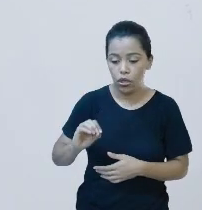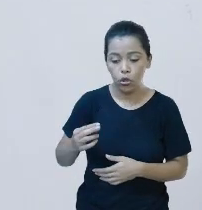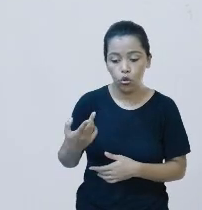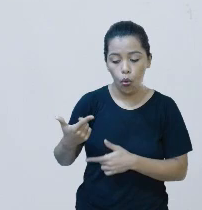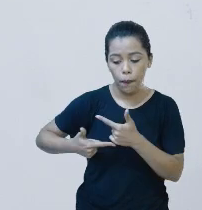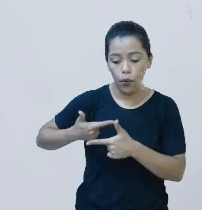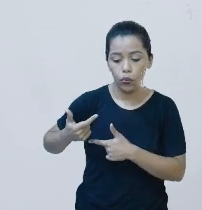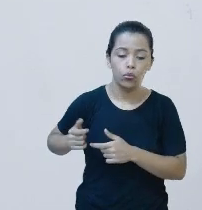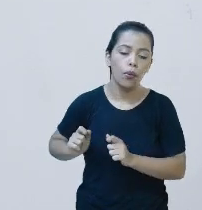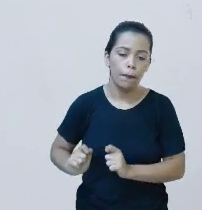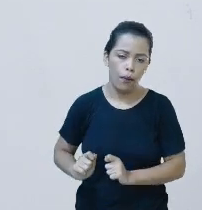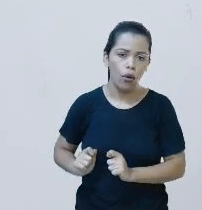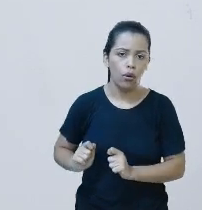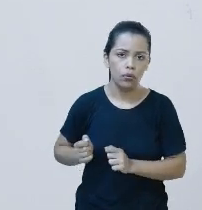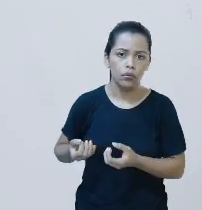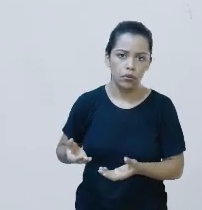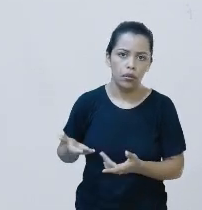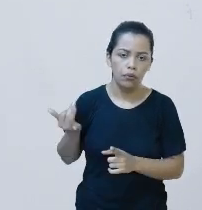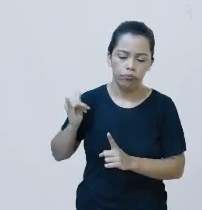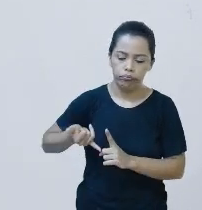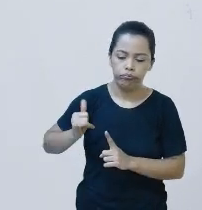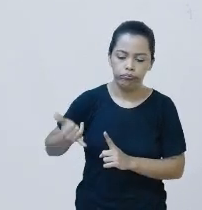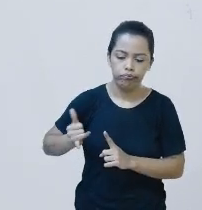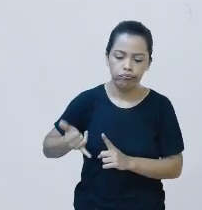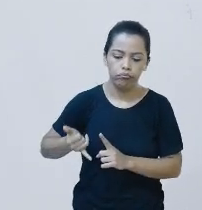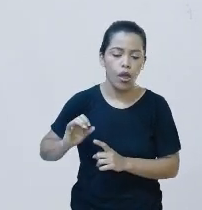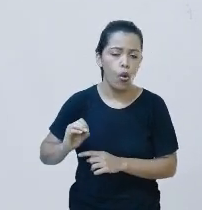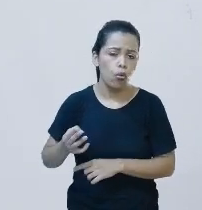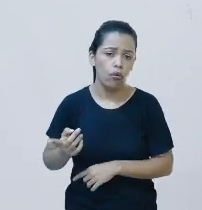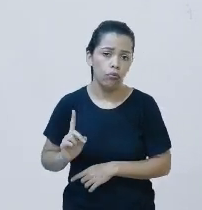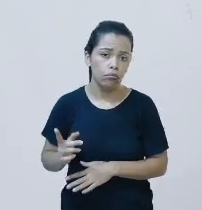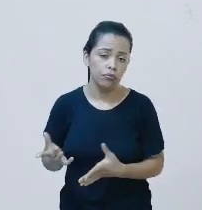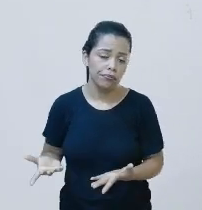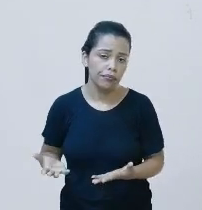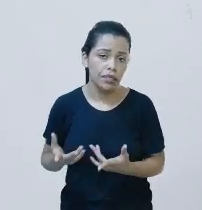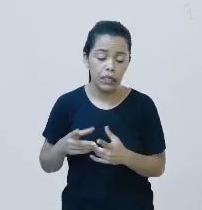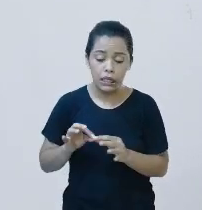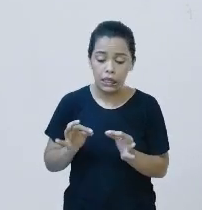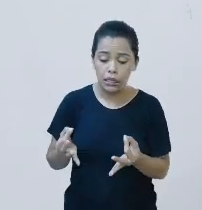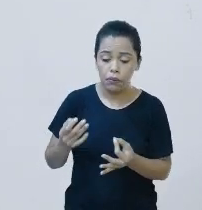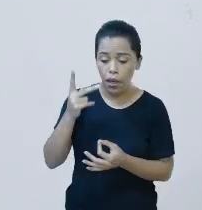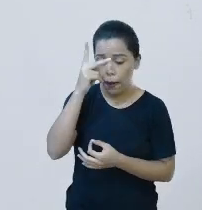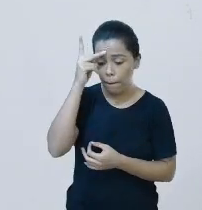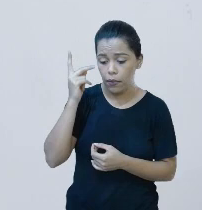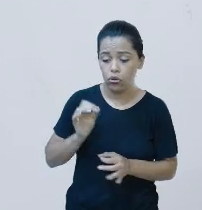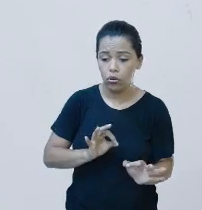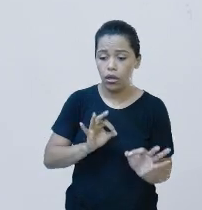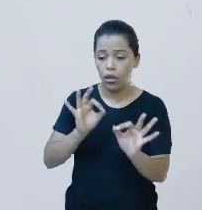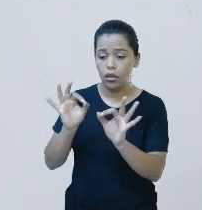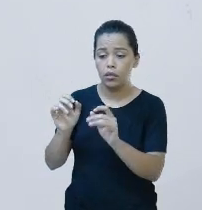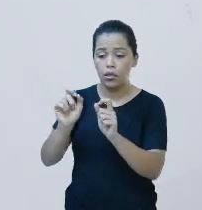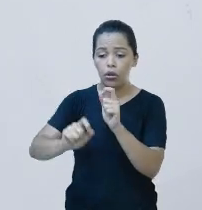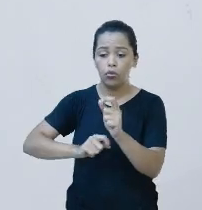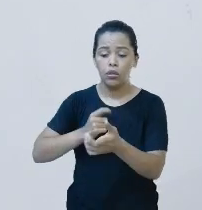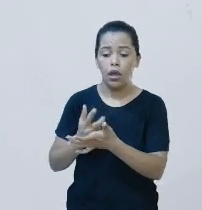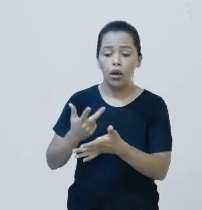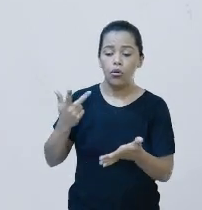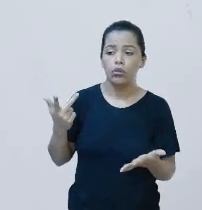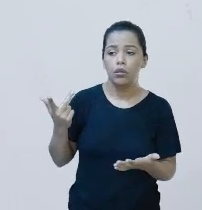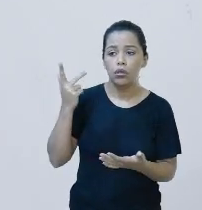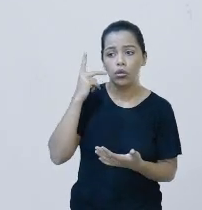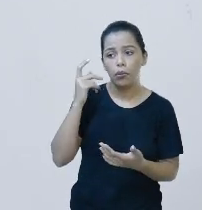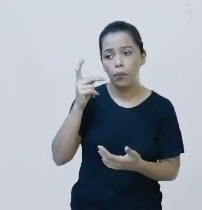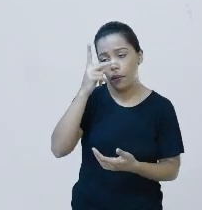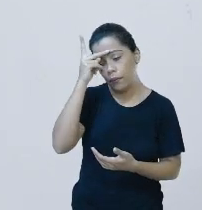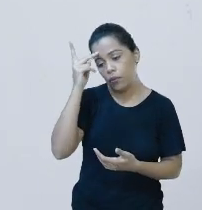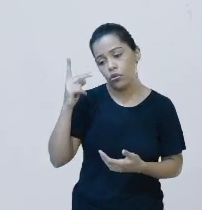pode optar, sim, por fazer essa narração ou não. Simplesmente a pessoa está ali assistindo o que está passando, o documentário, e a